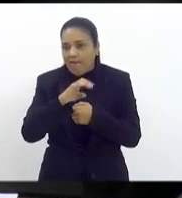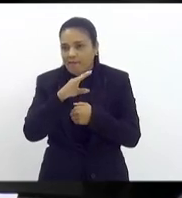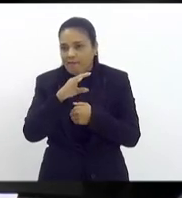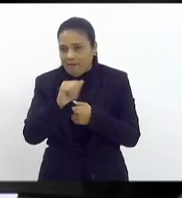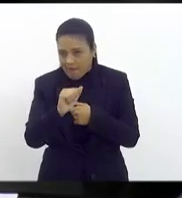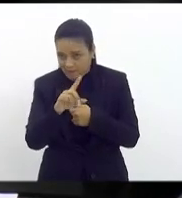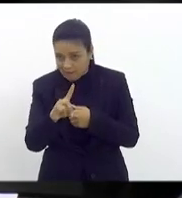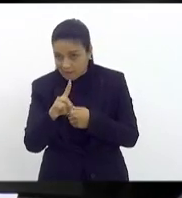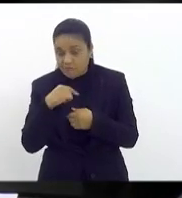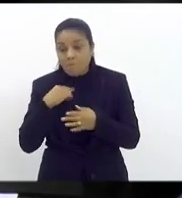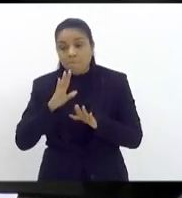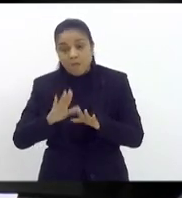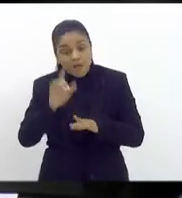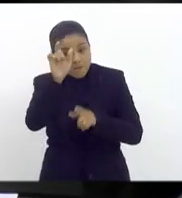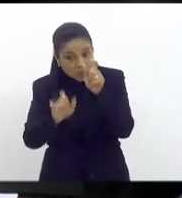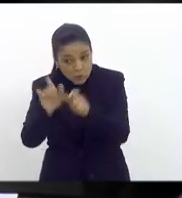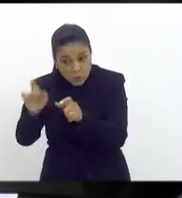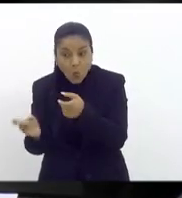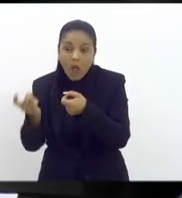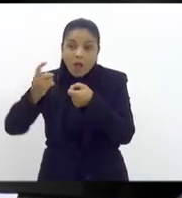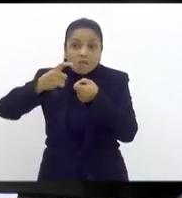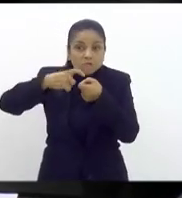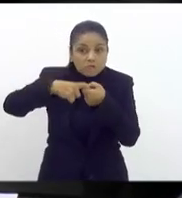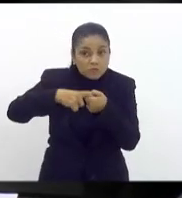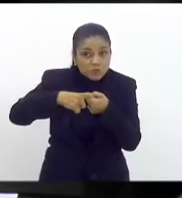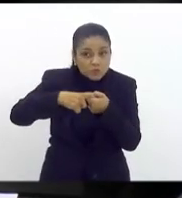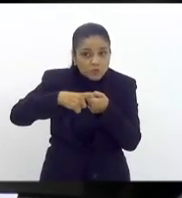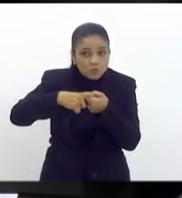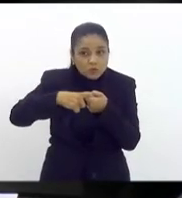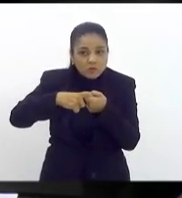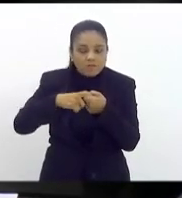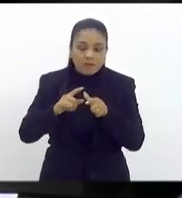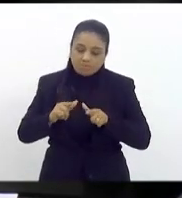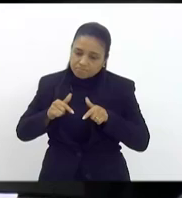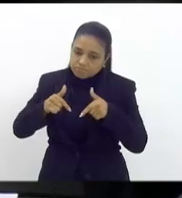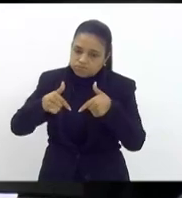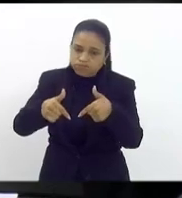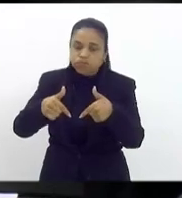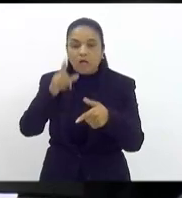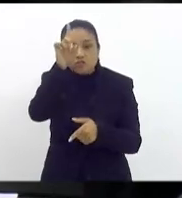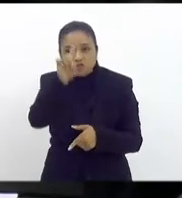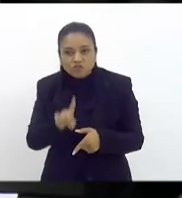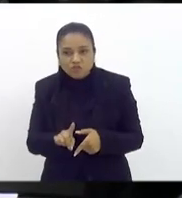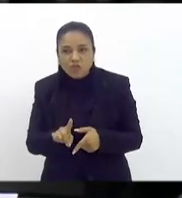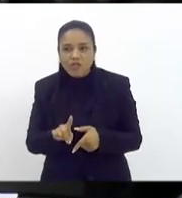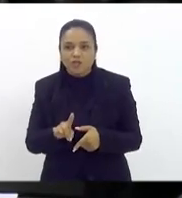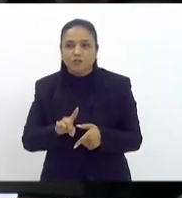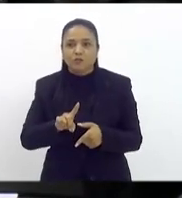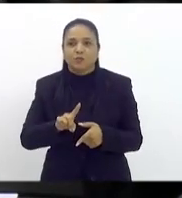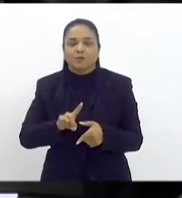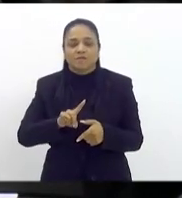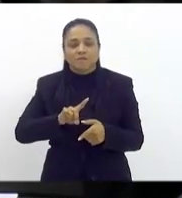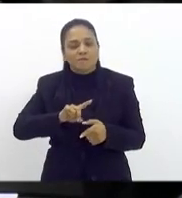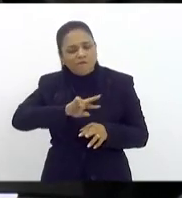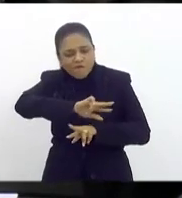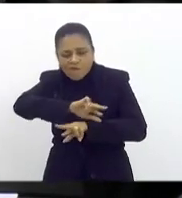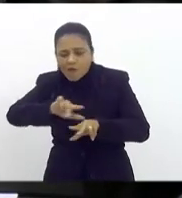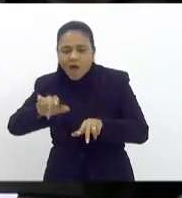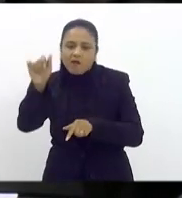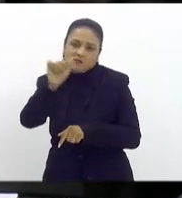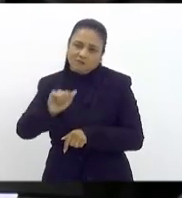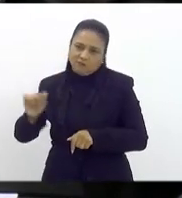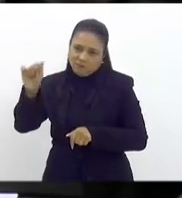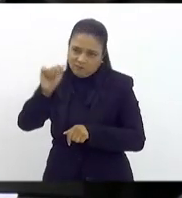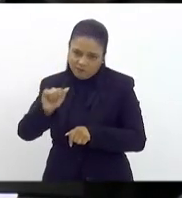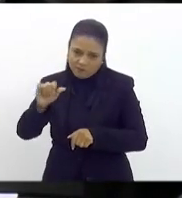pessoas se associam para exercer os seus direitos através das múltiplas associações que